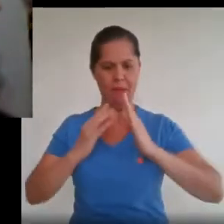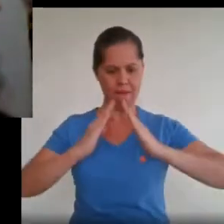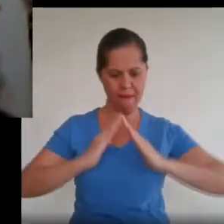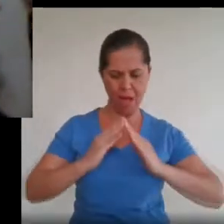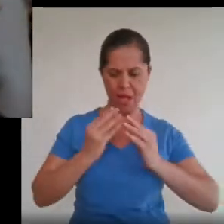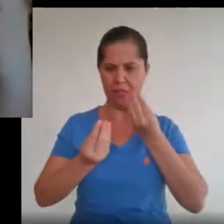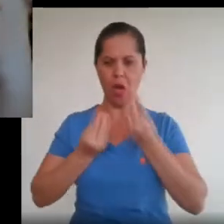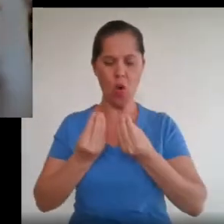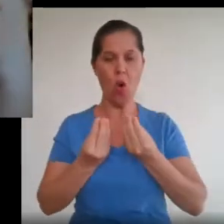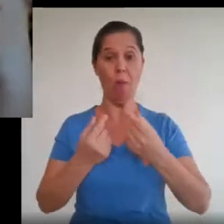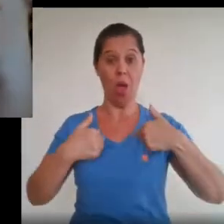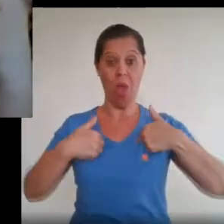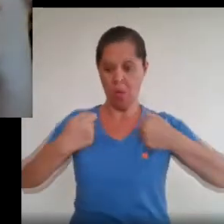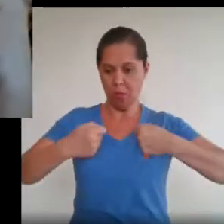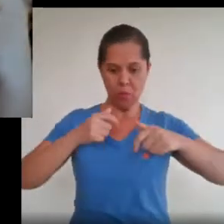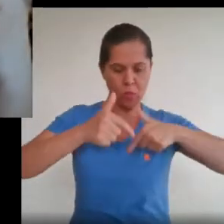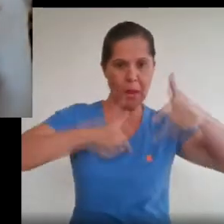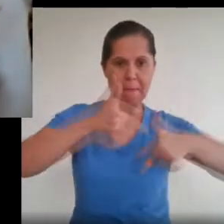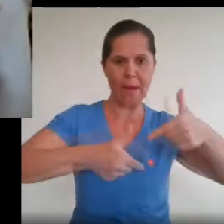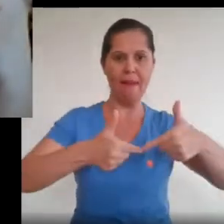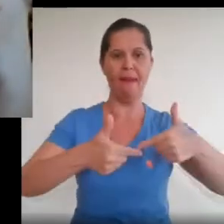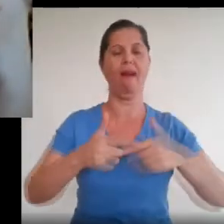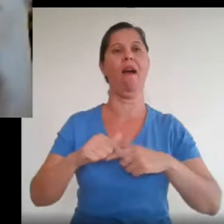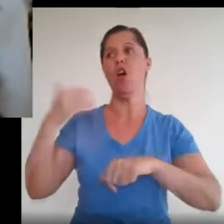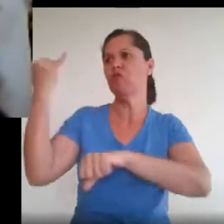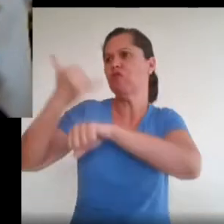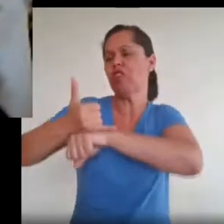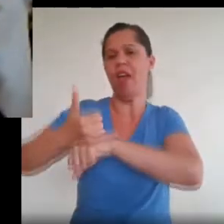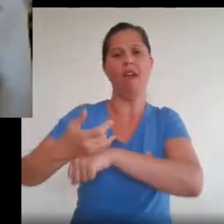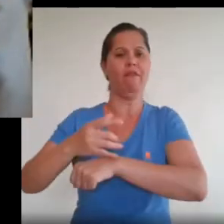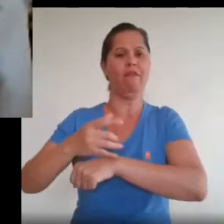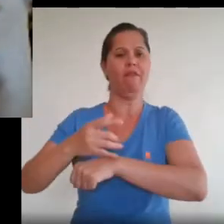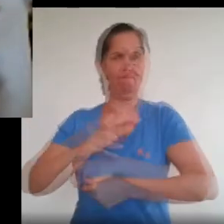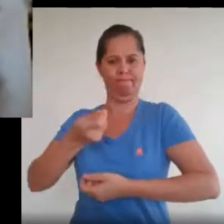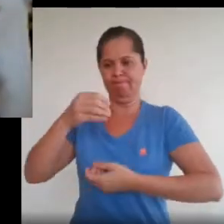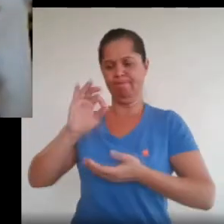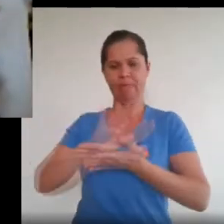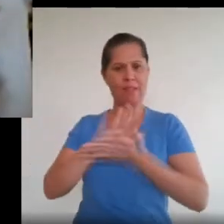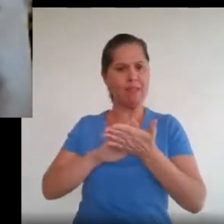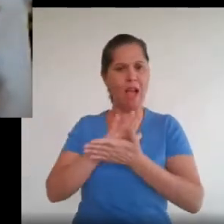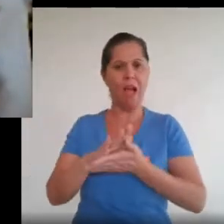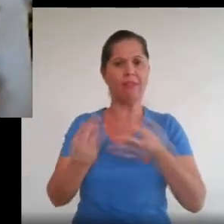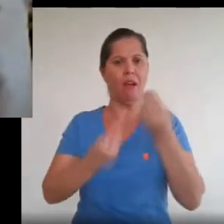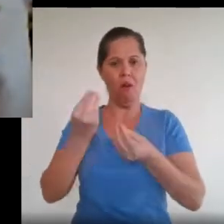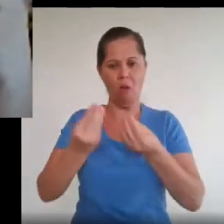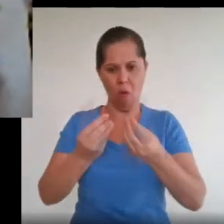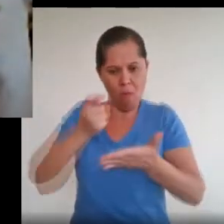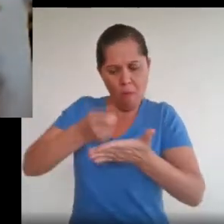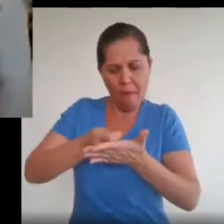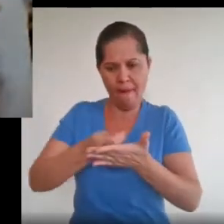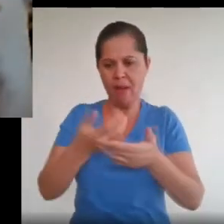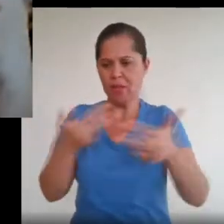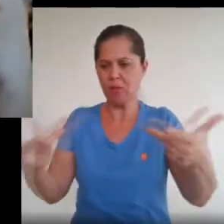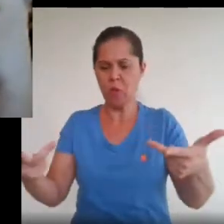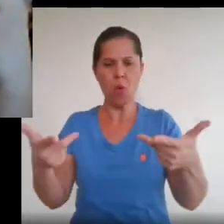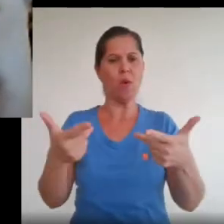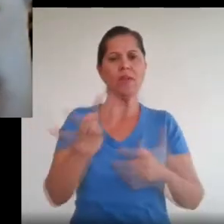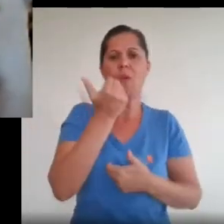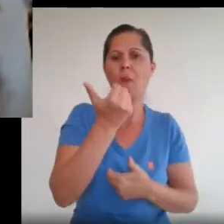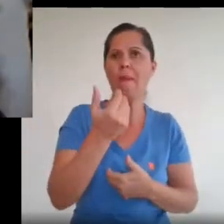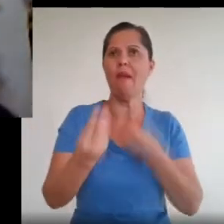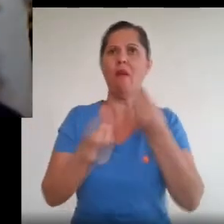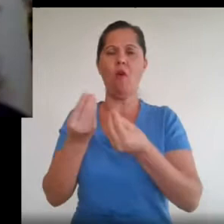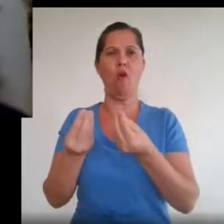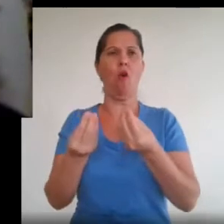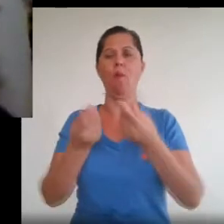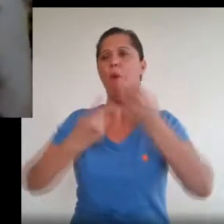de casa, eu tenho que trabalhar, minha patroa não vai me pagar, como é que eu vou se virar, como é que eu vou comer, o